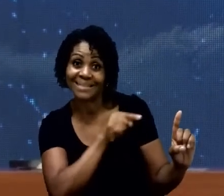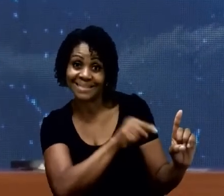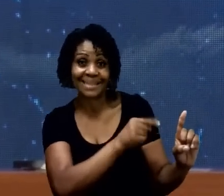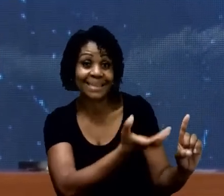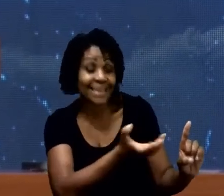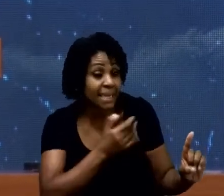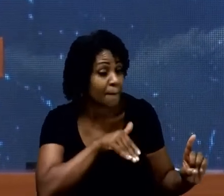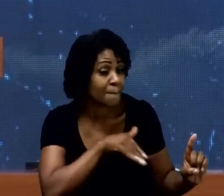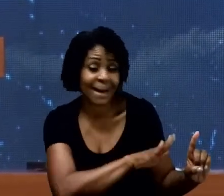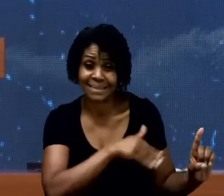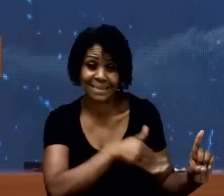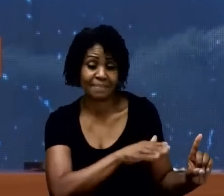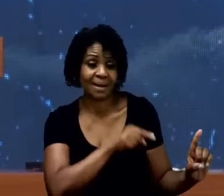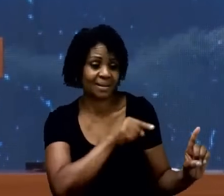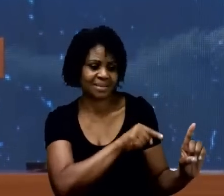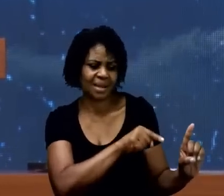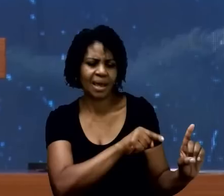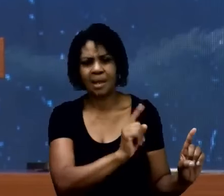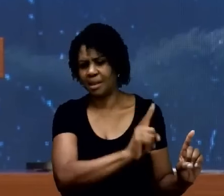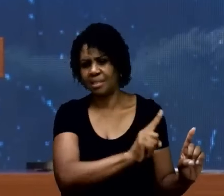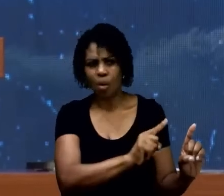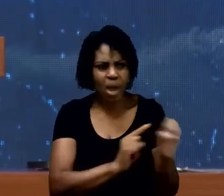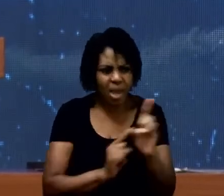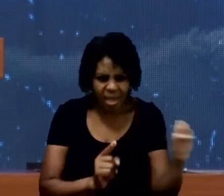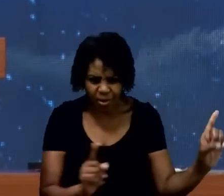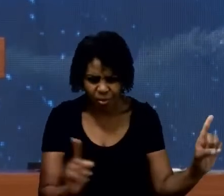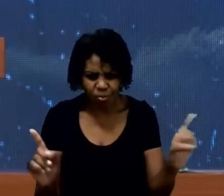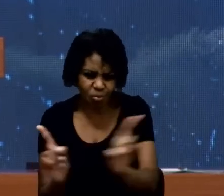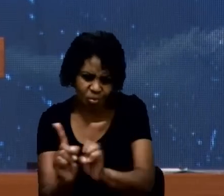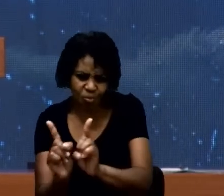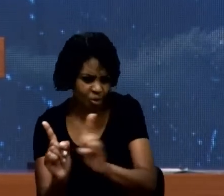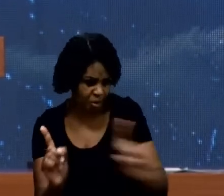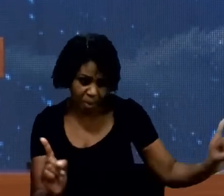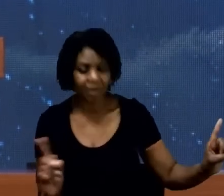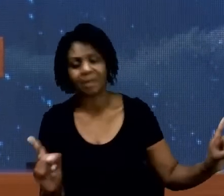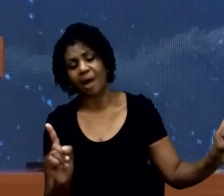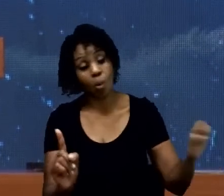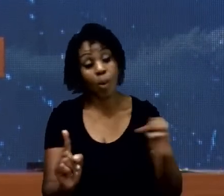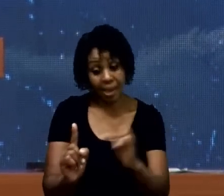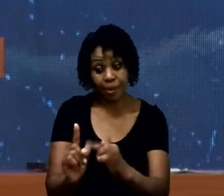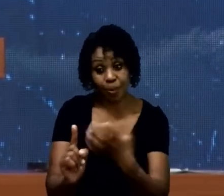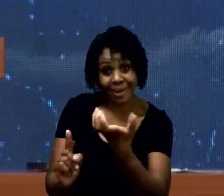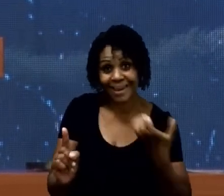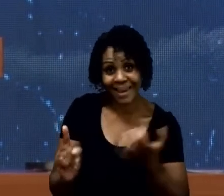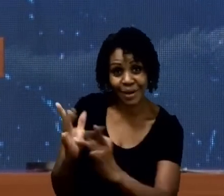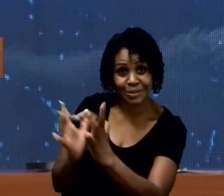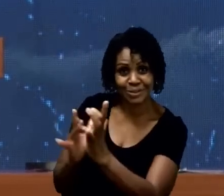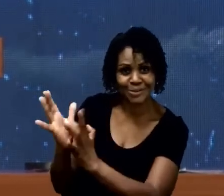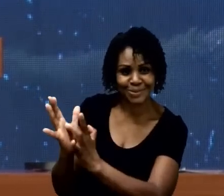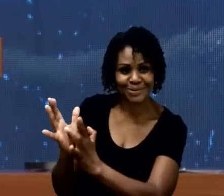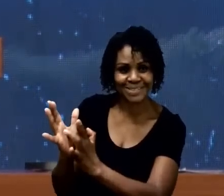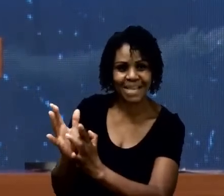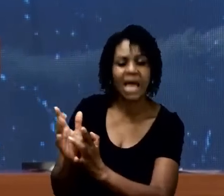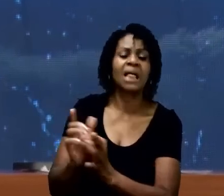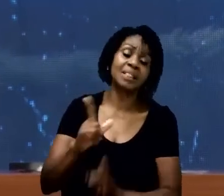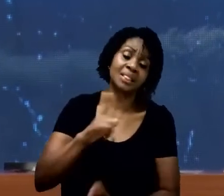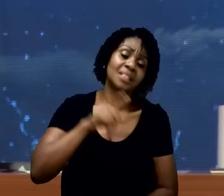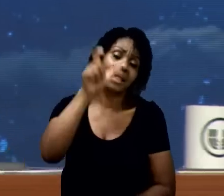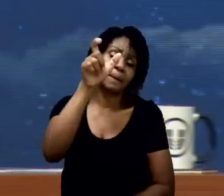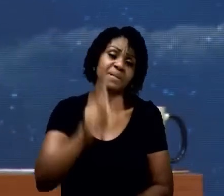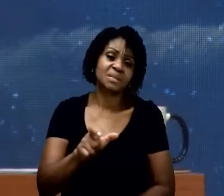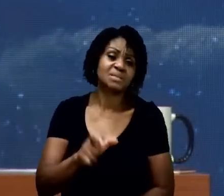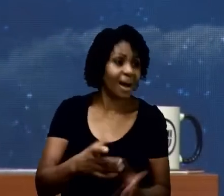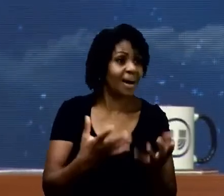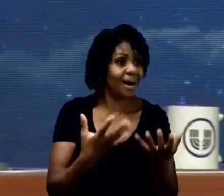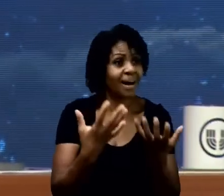Esse homem queria muito mais. Ele falou. Não. Eu não saio daqui. Eu preciso dele. Tem pessoas que se satisfazem com